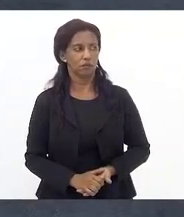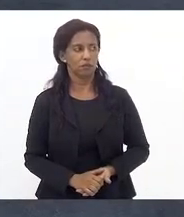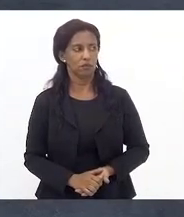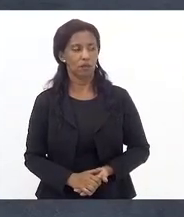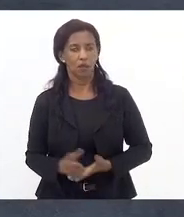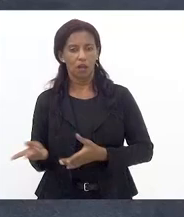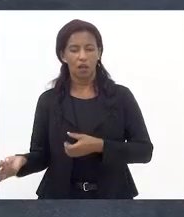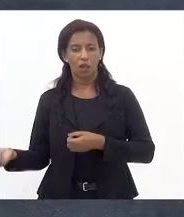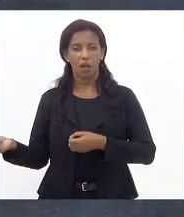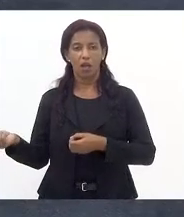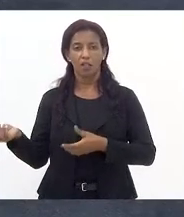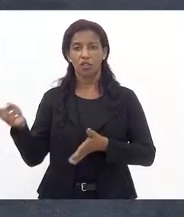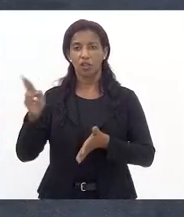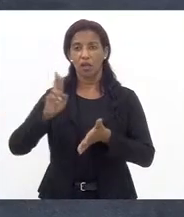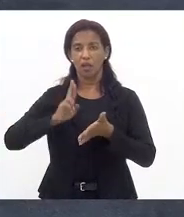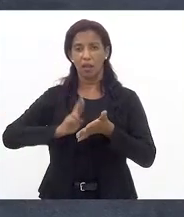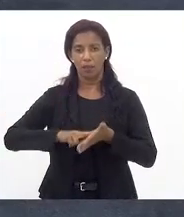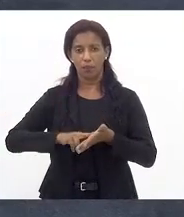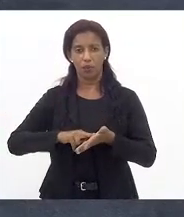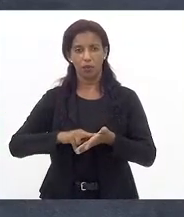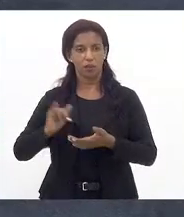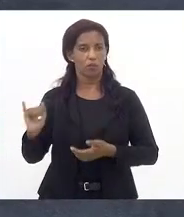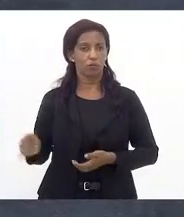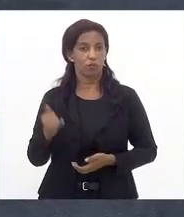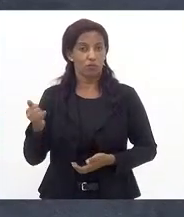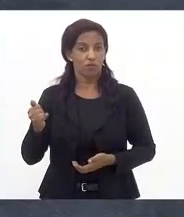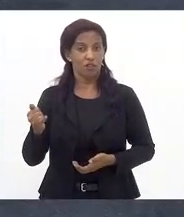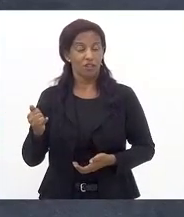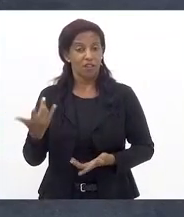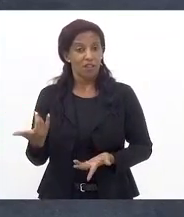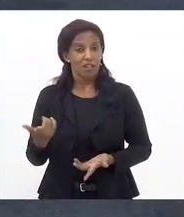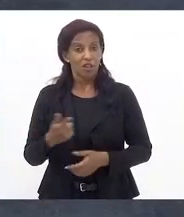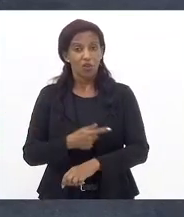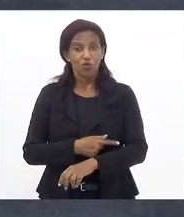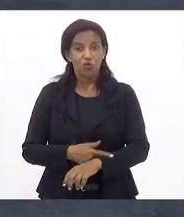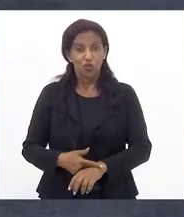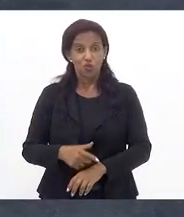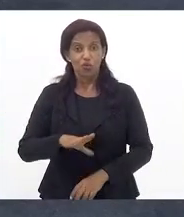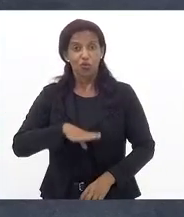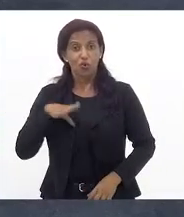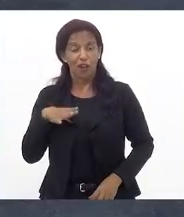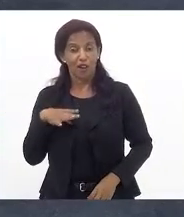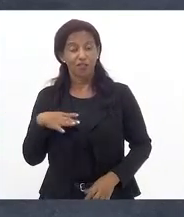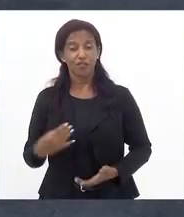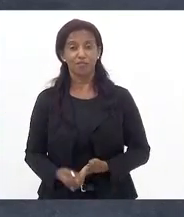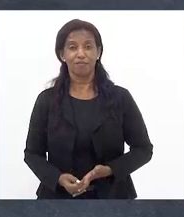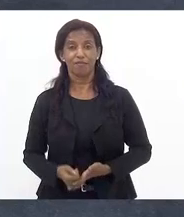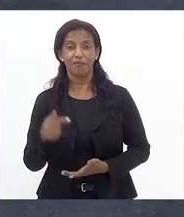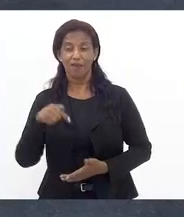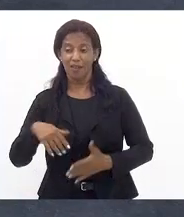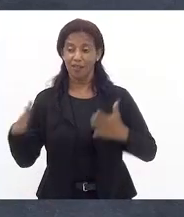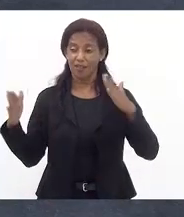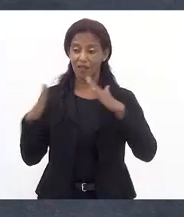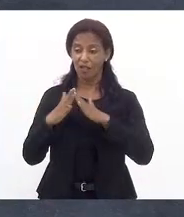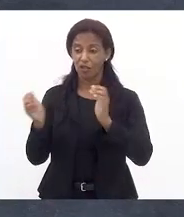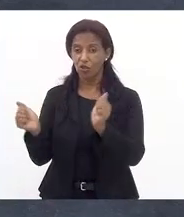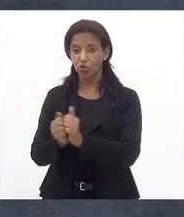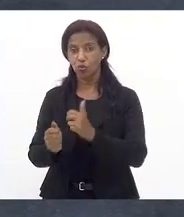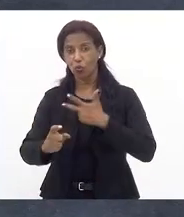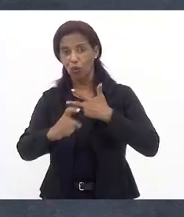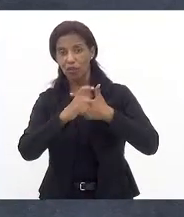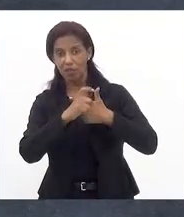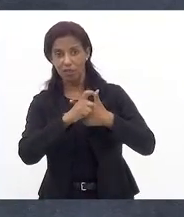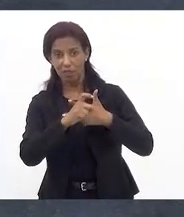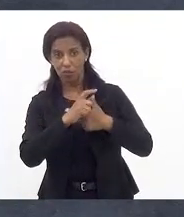das reposições inflacionárias. E aí, num gesto de coragem, essa casa, junto com o Poder